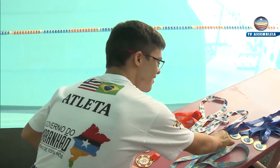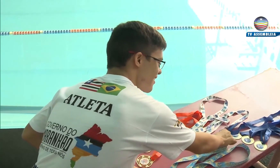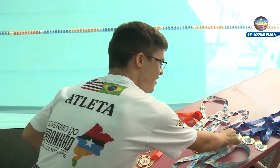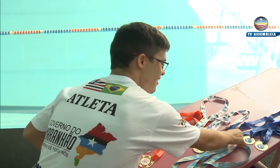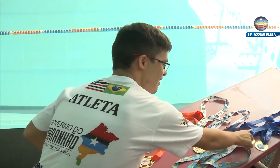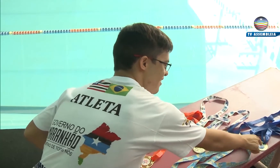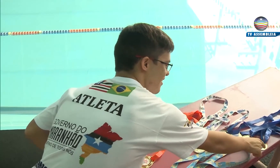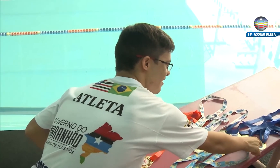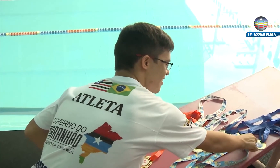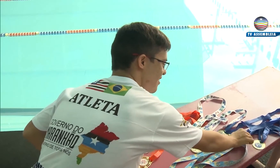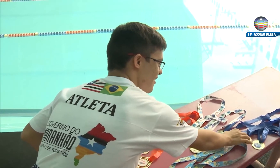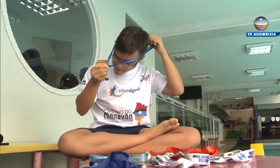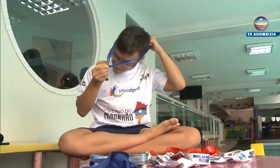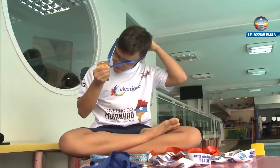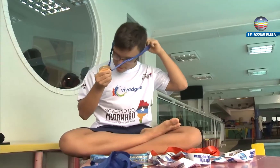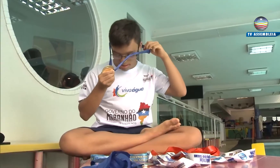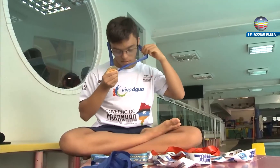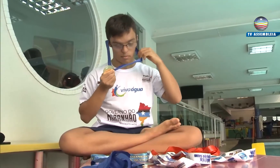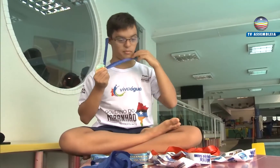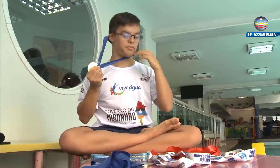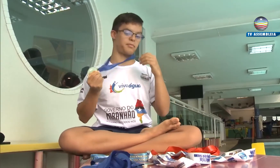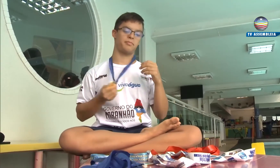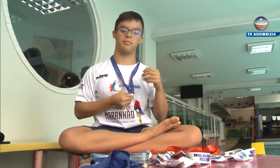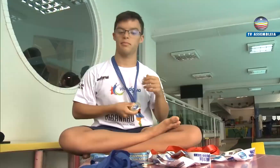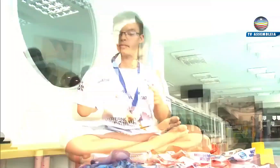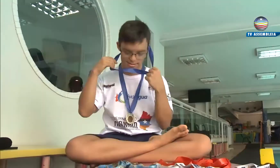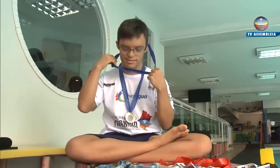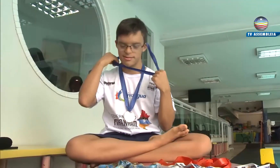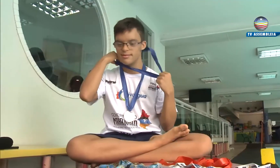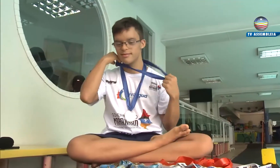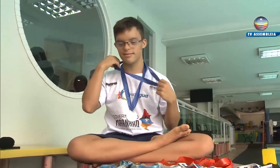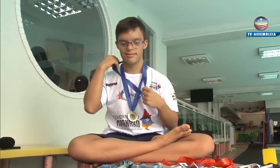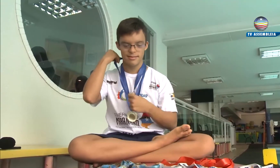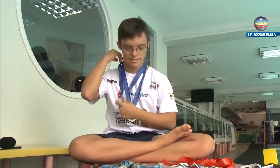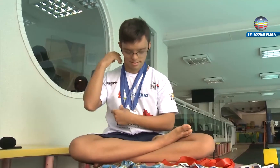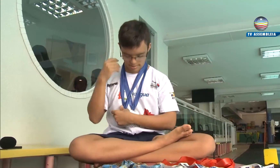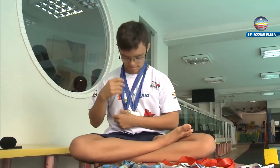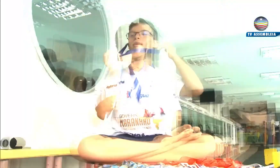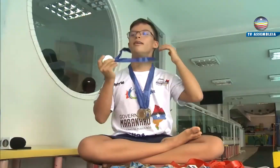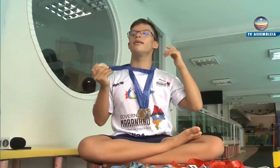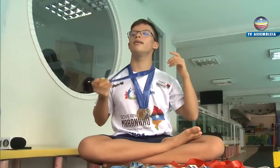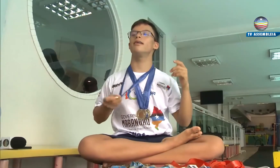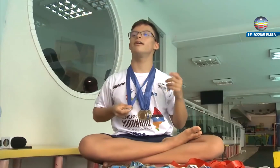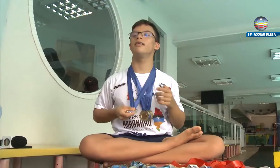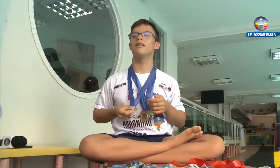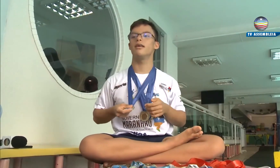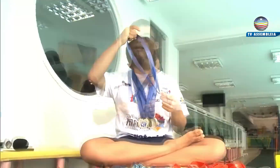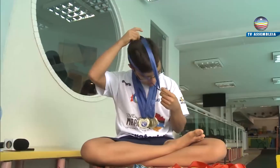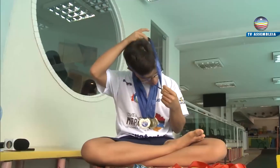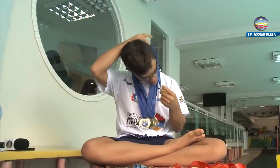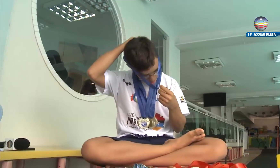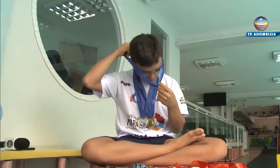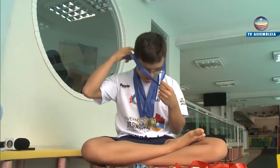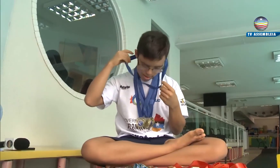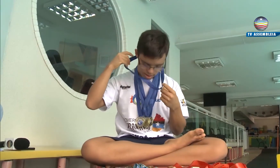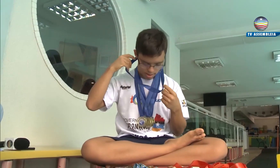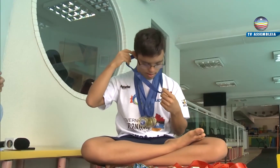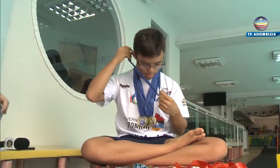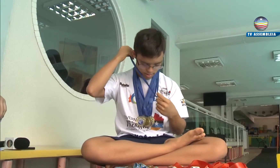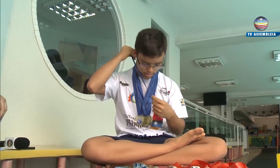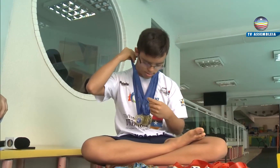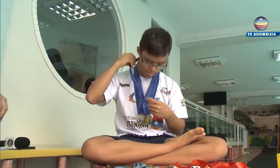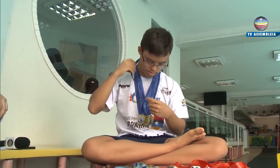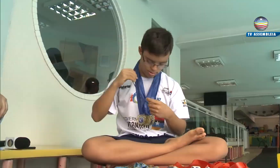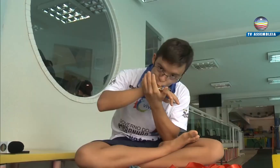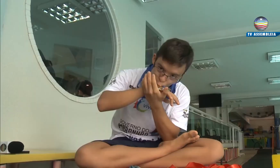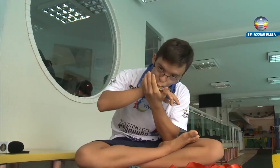Com tantas medalhas, ele já pode fazer aquele pedido que somente os fenômenos costumam fazer. Então